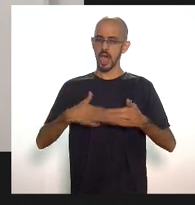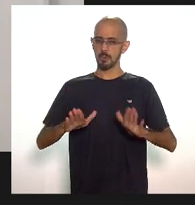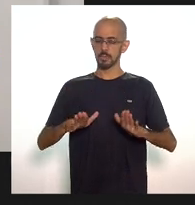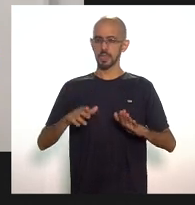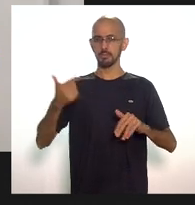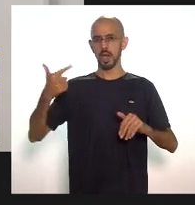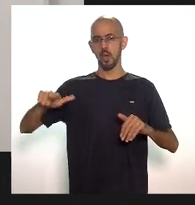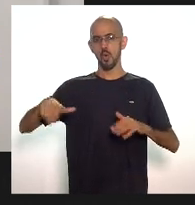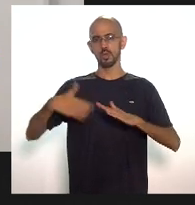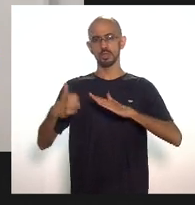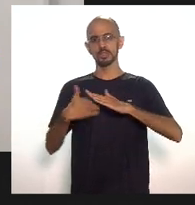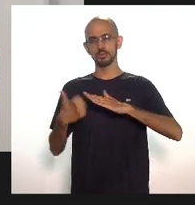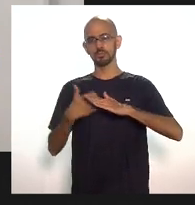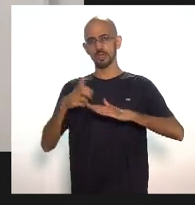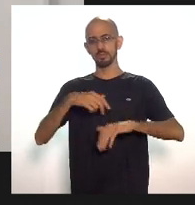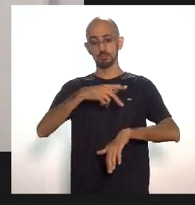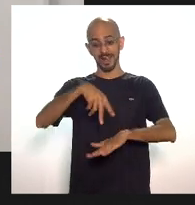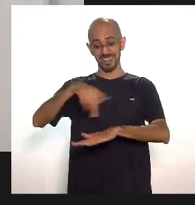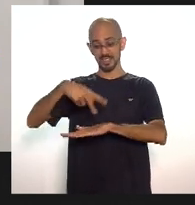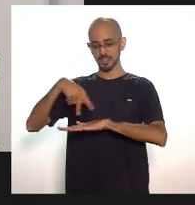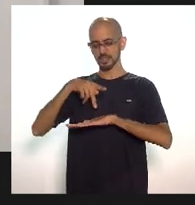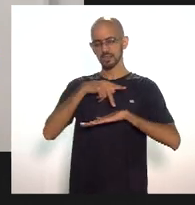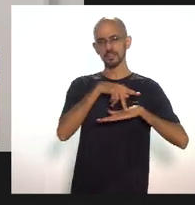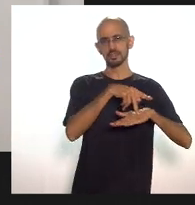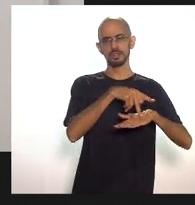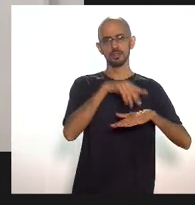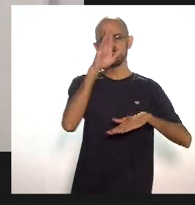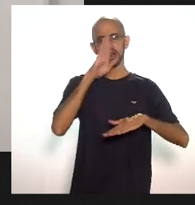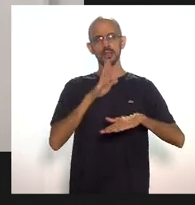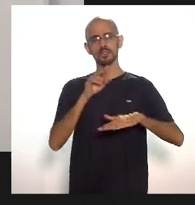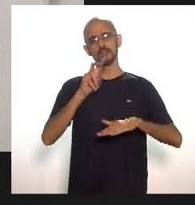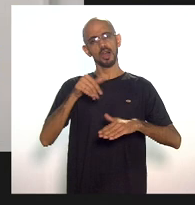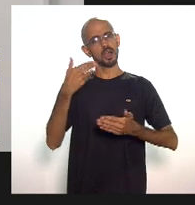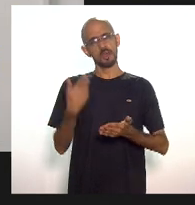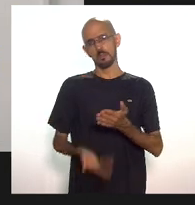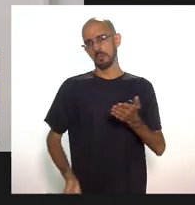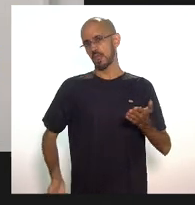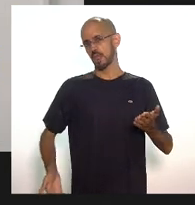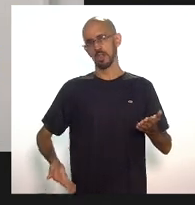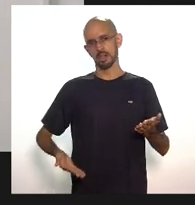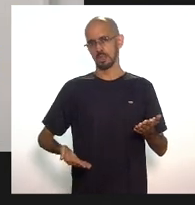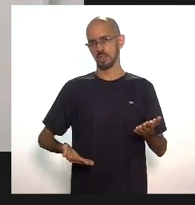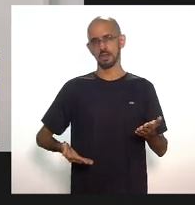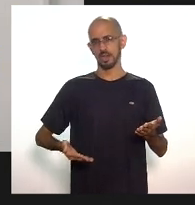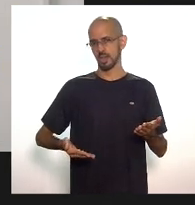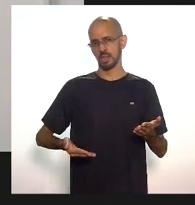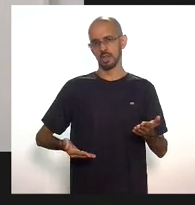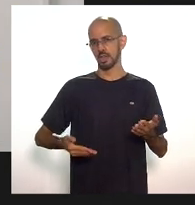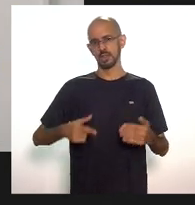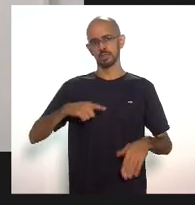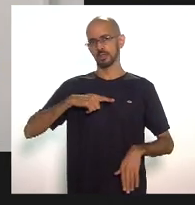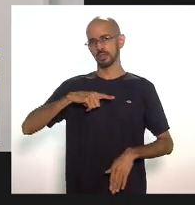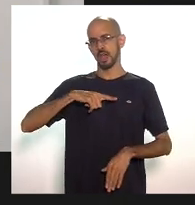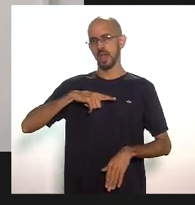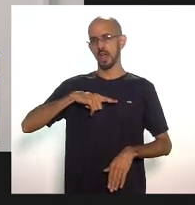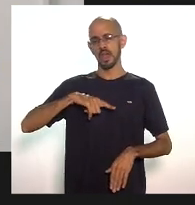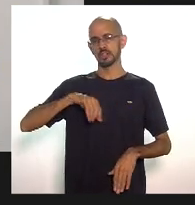o Brasil cada vez mais vai perder, né, a oportunidade